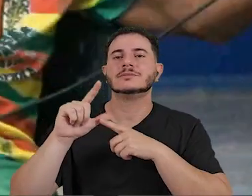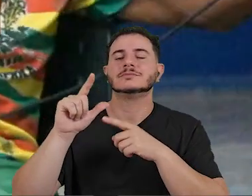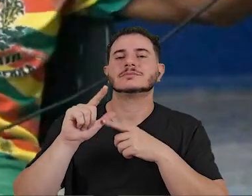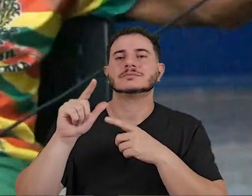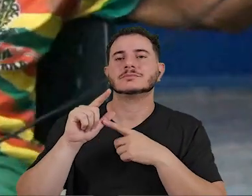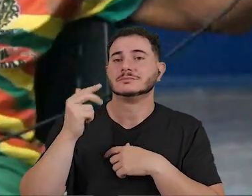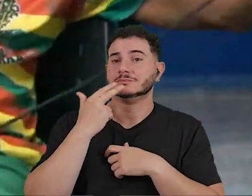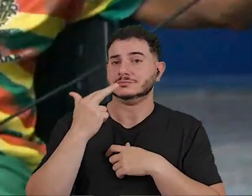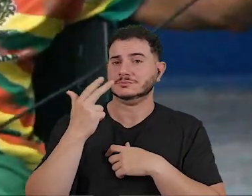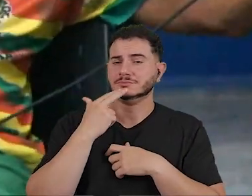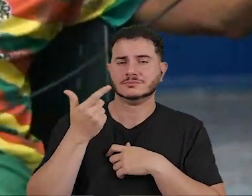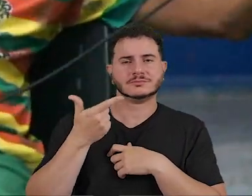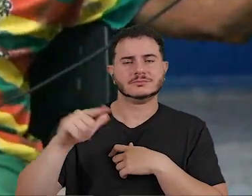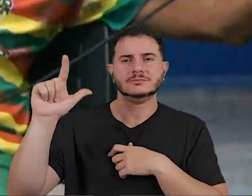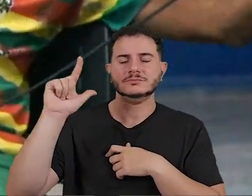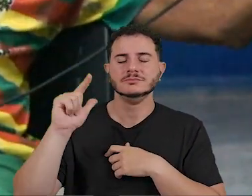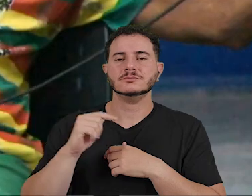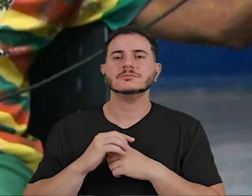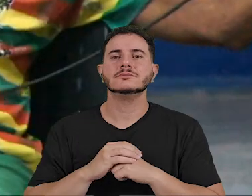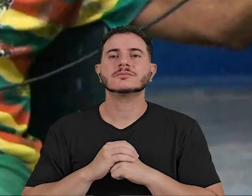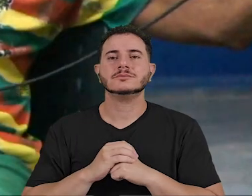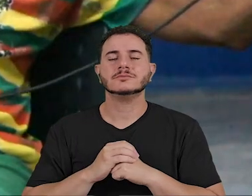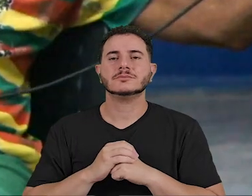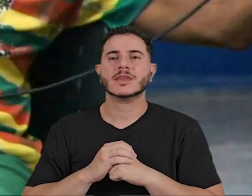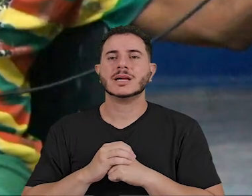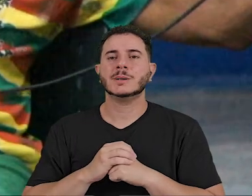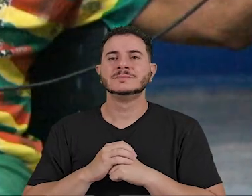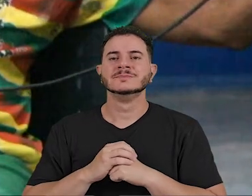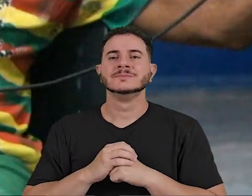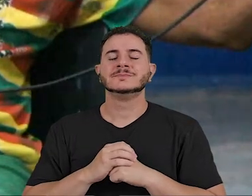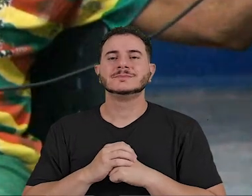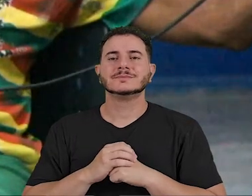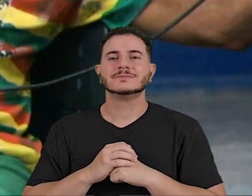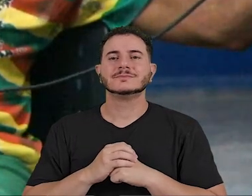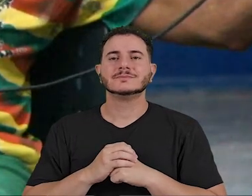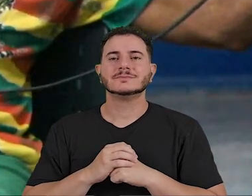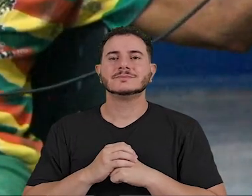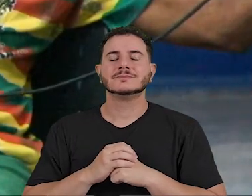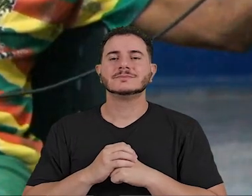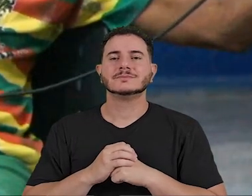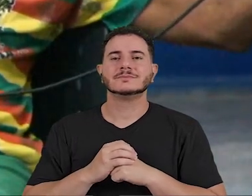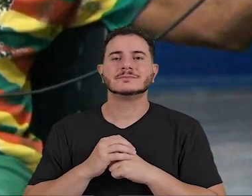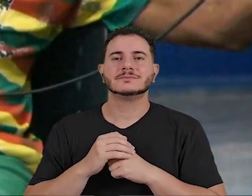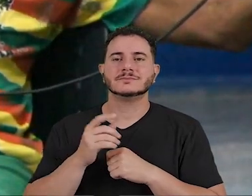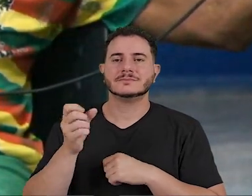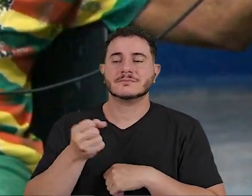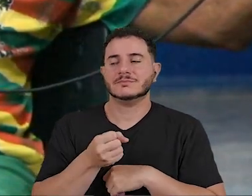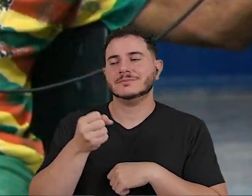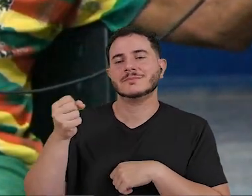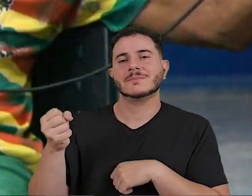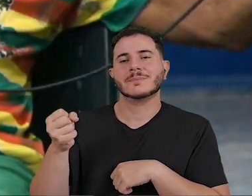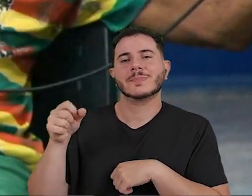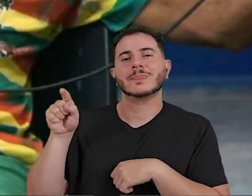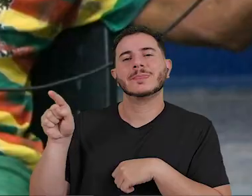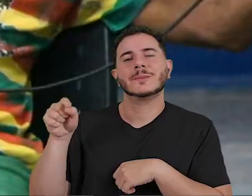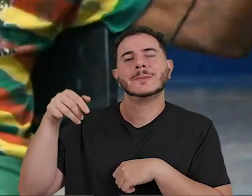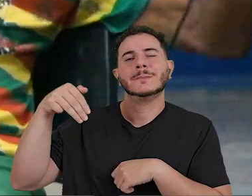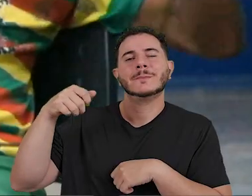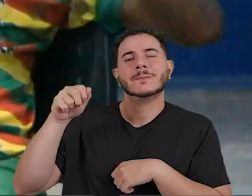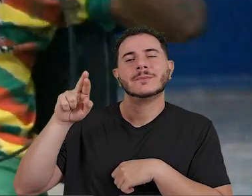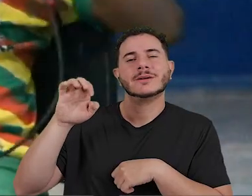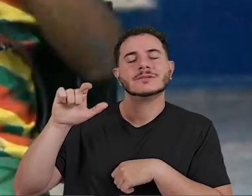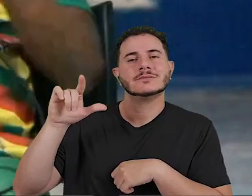catende bababa, o miereu, o julate, catende babaoba,